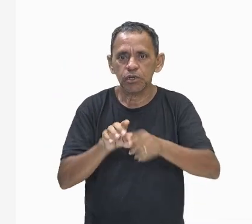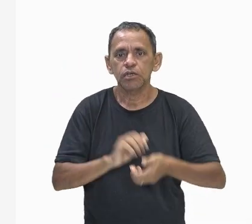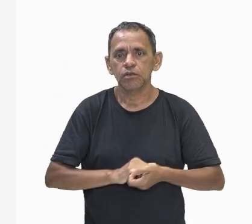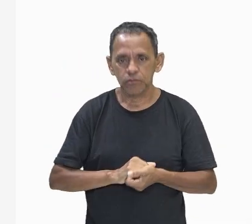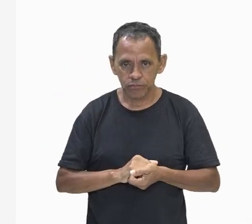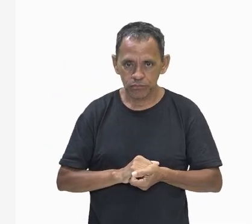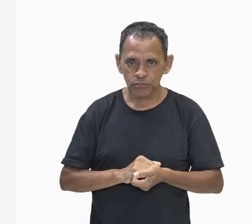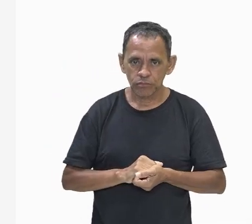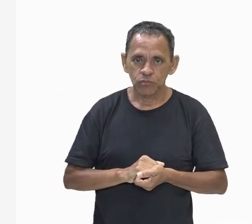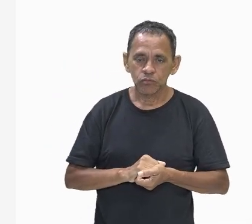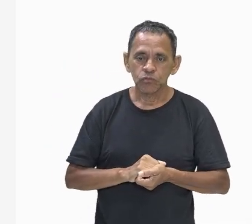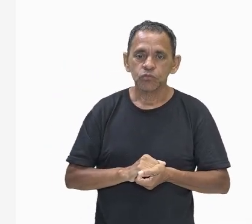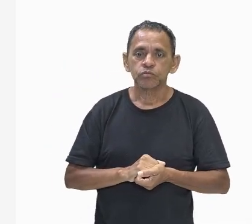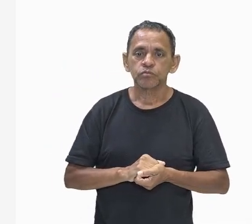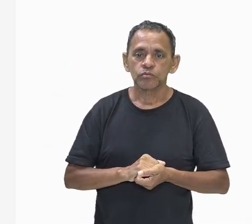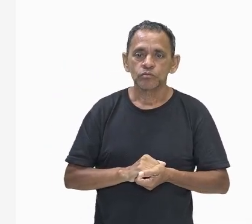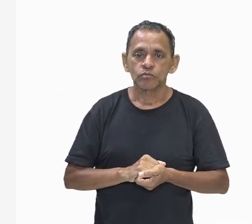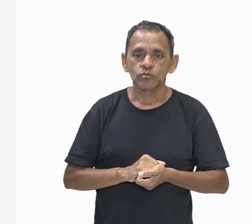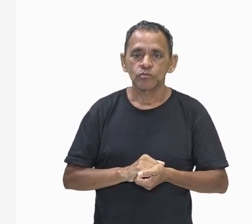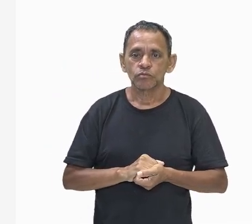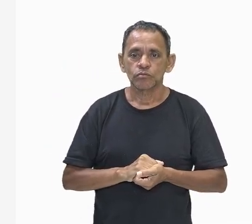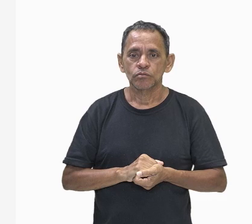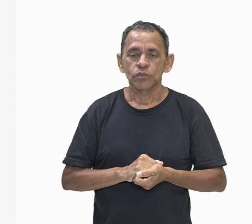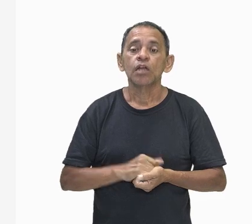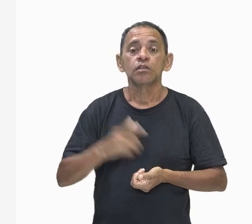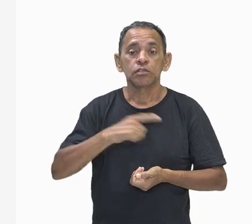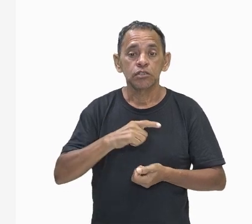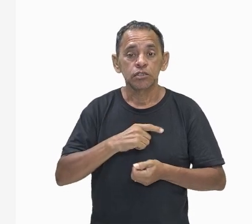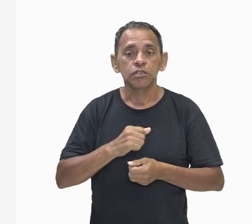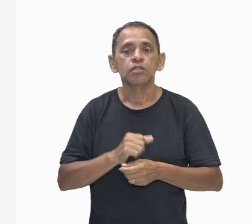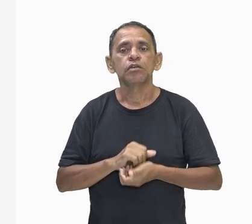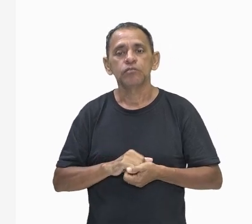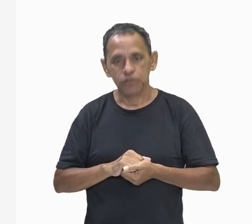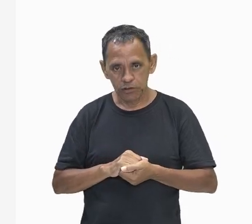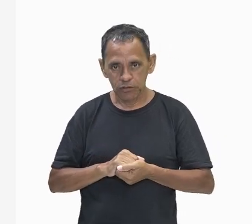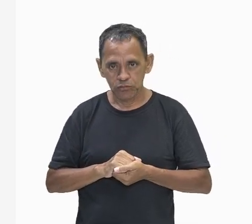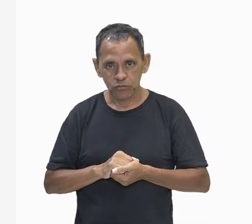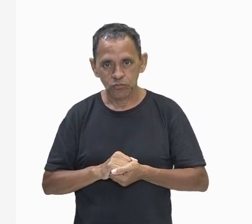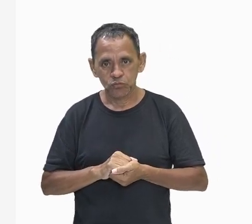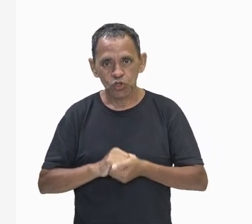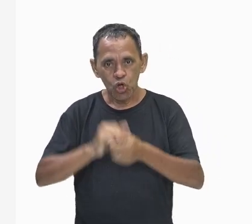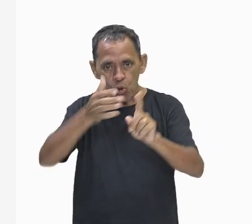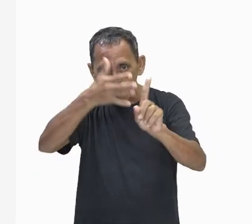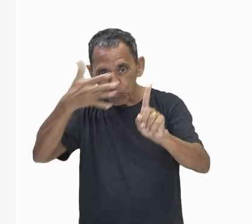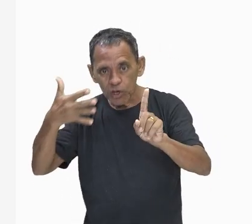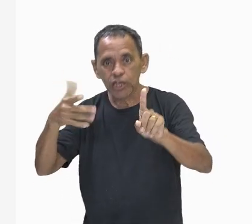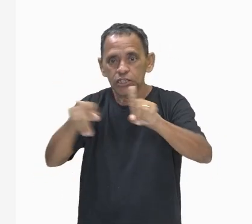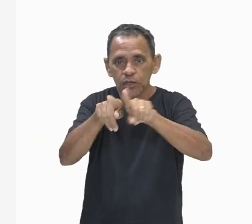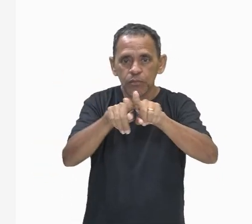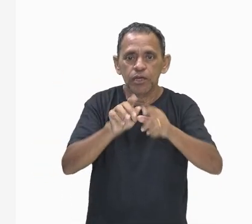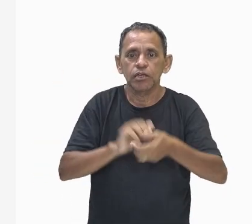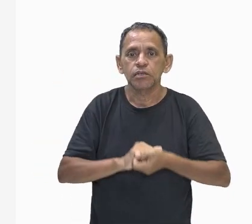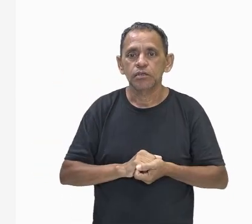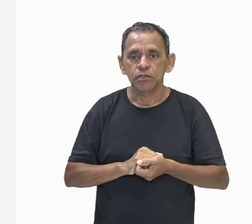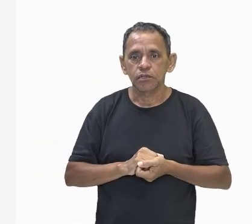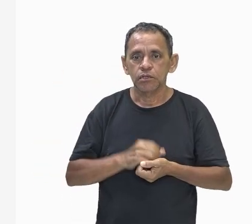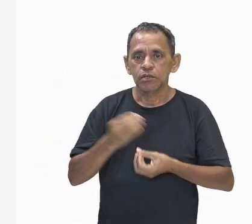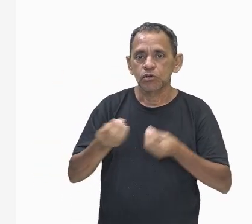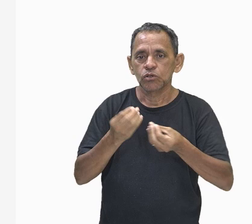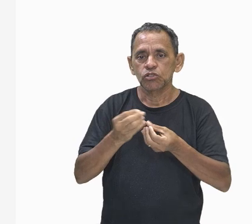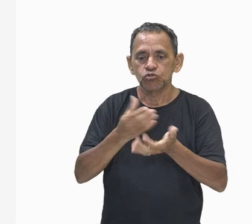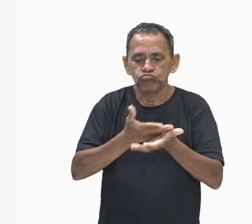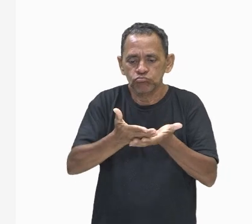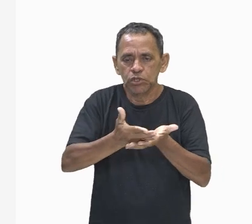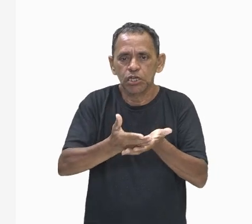para dar autógrafos. Mas o que exatamente essa teoria foi de tão revolucionária? Até o início do século XX, era regida pelas